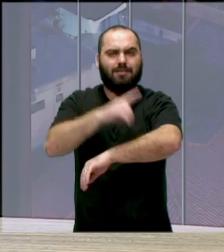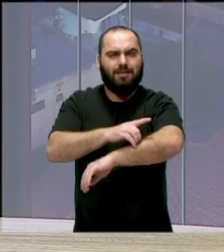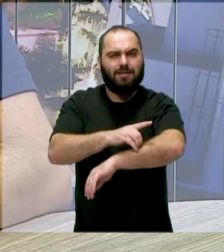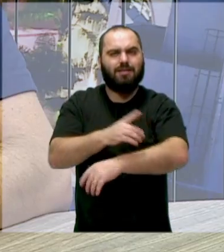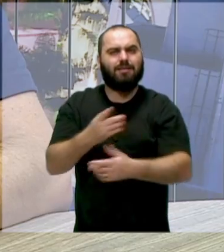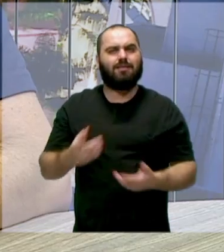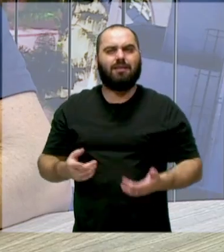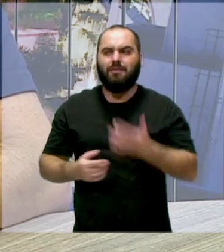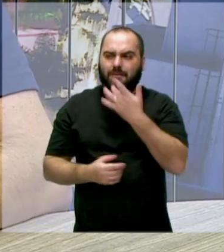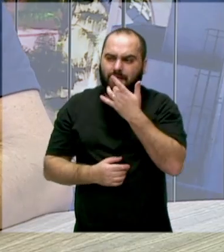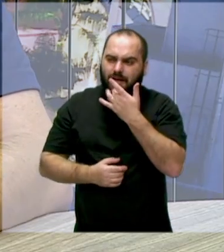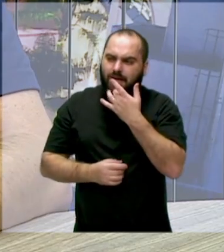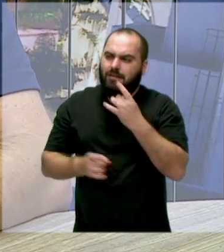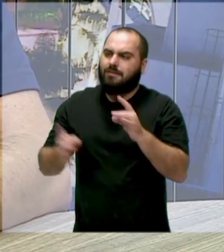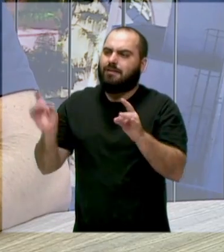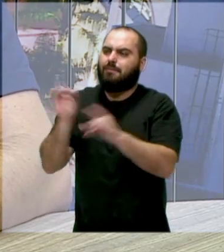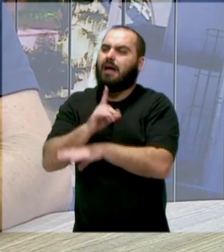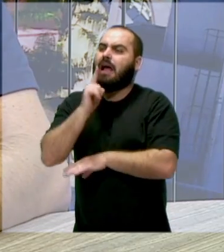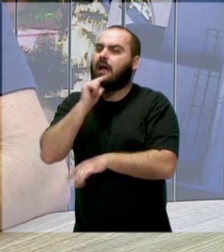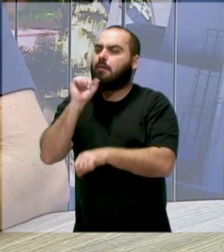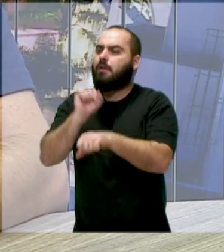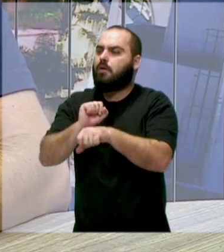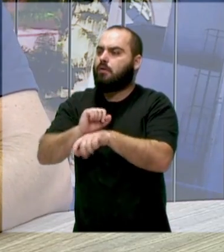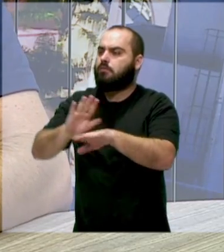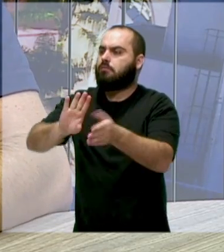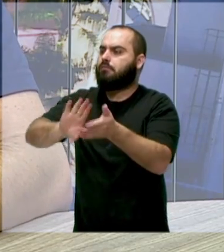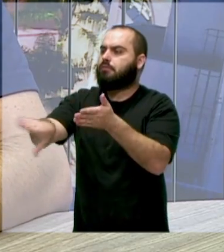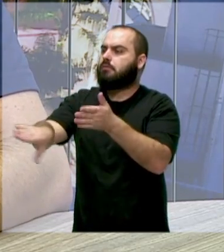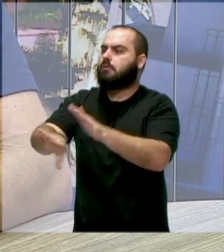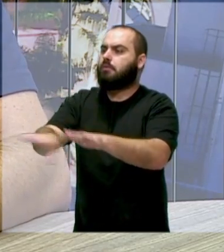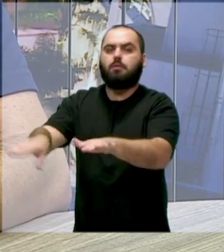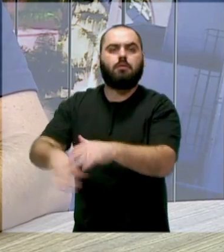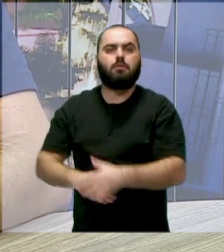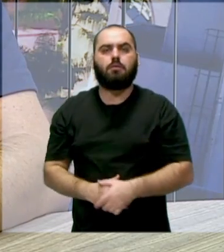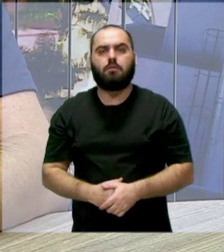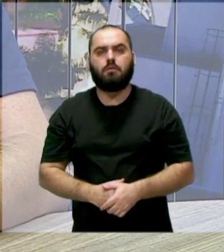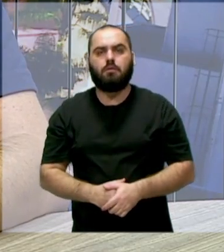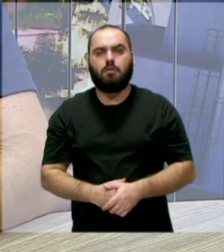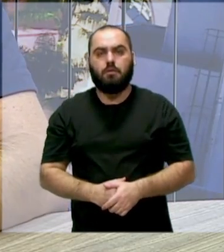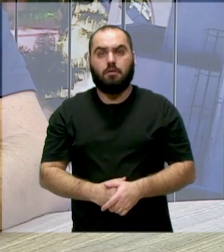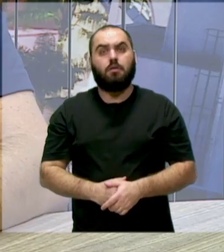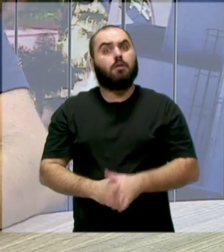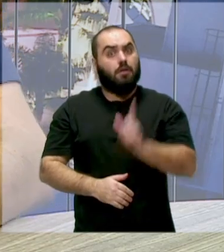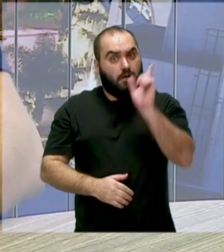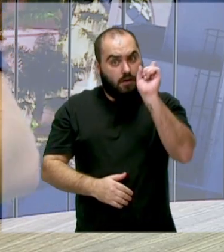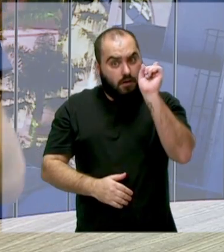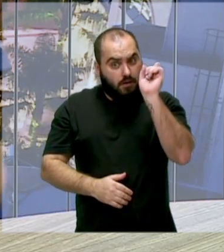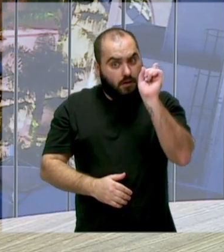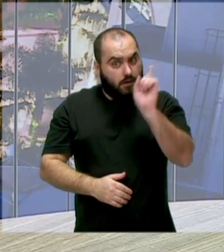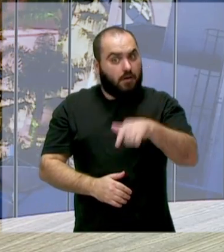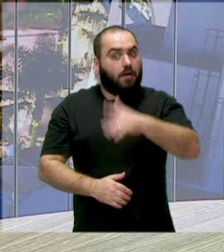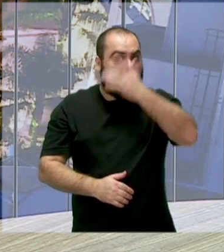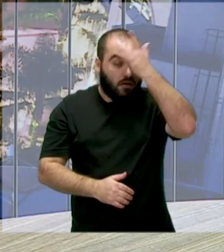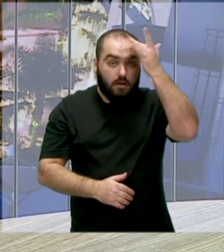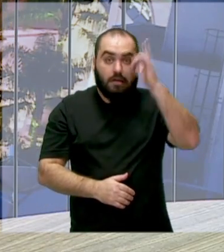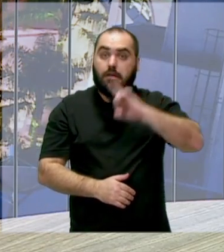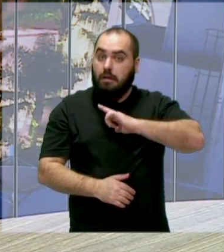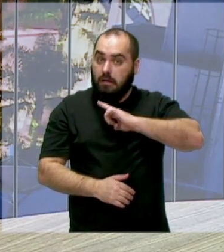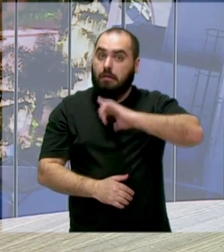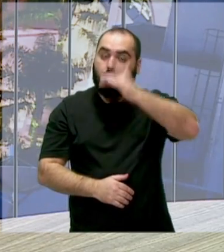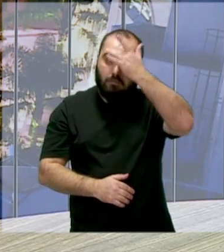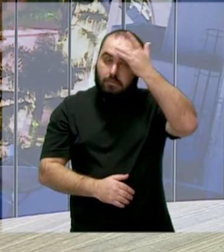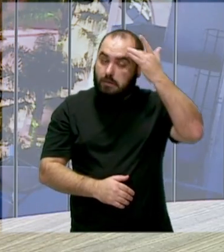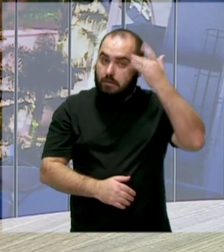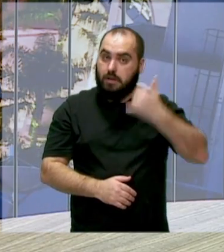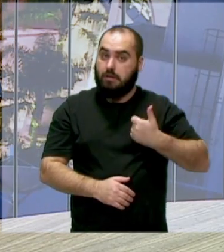de eliminar, tirando água parada, tirando mosquito, não vai ter a doença. E foram pessoas, teve pessoas